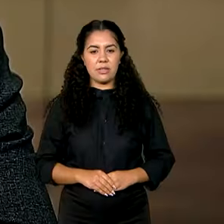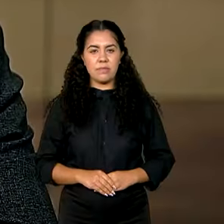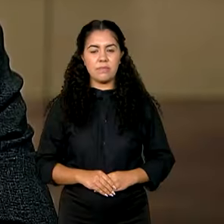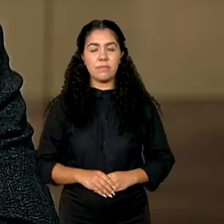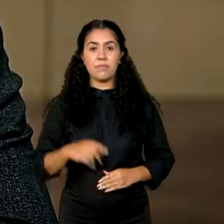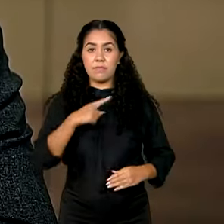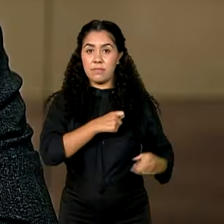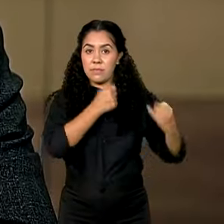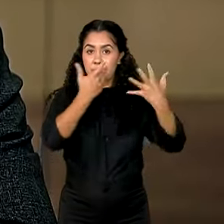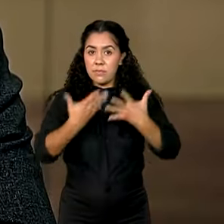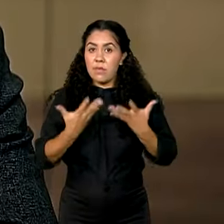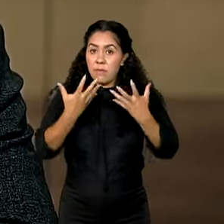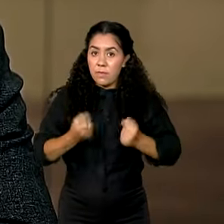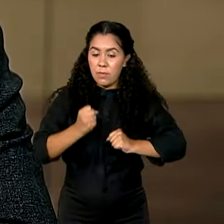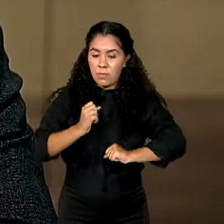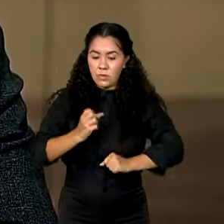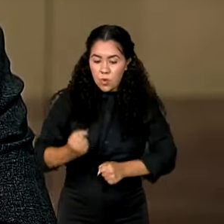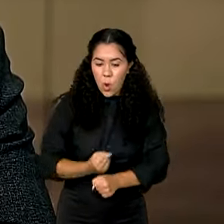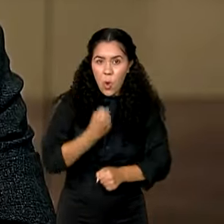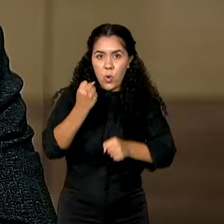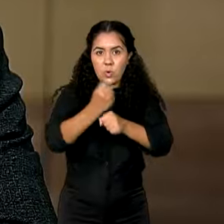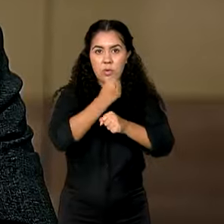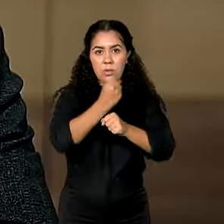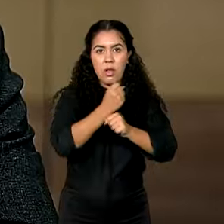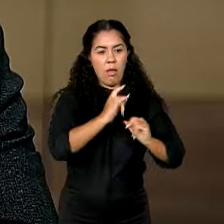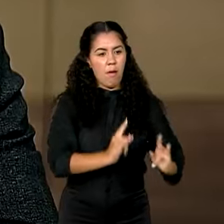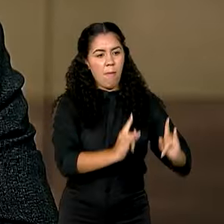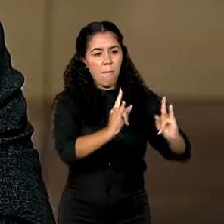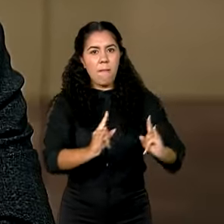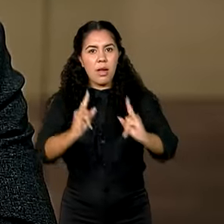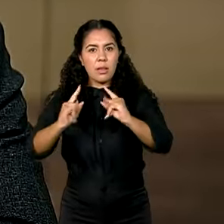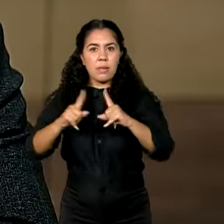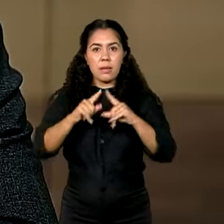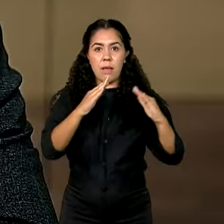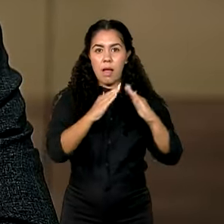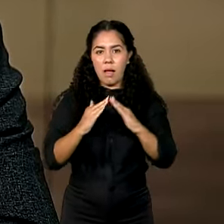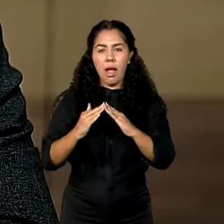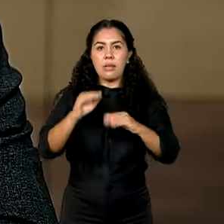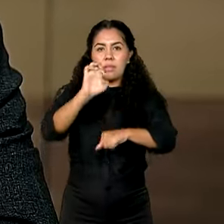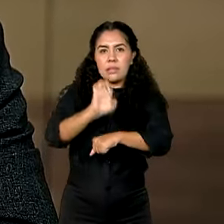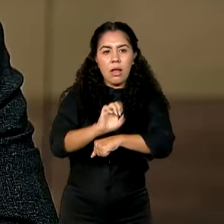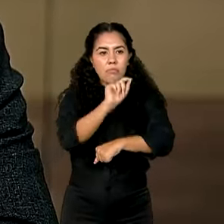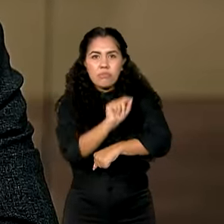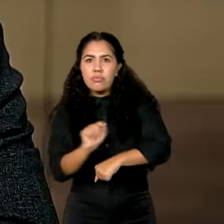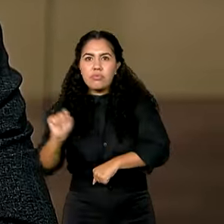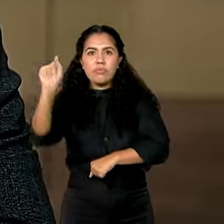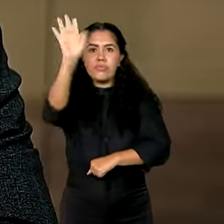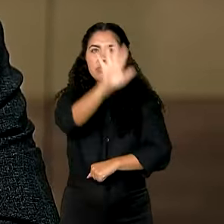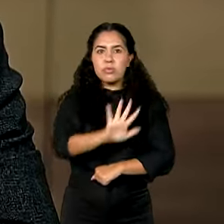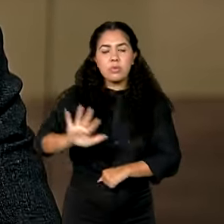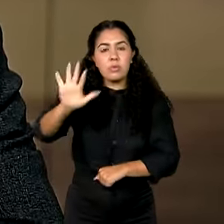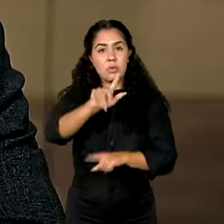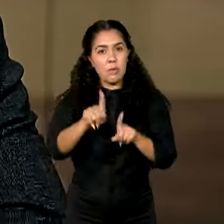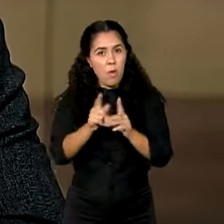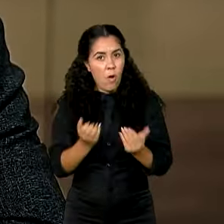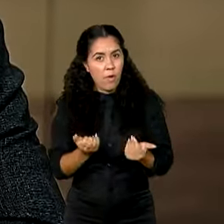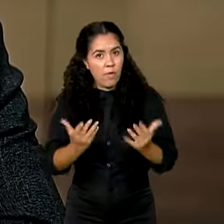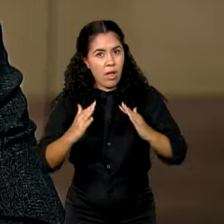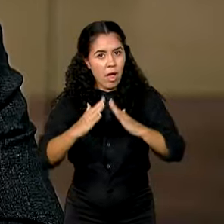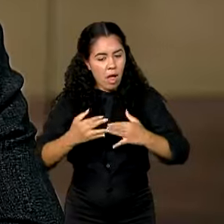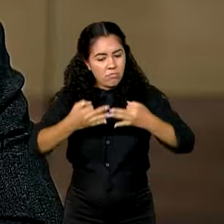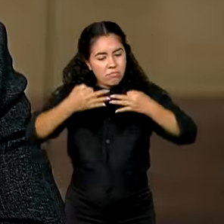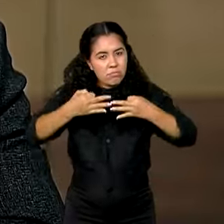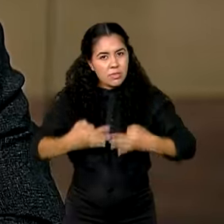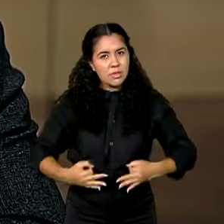Vamos construir esses imóveis no Brasil inteiro, em vários estados do Brasil. Essas construções, além de levar moradia digna para quem mais